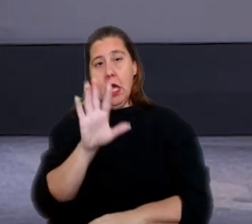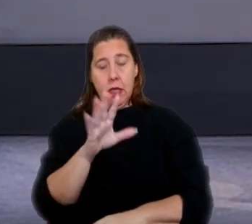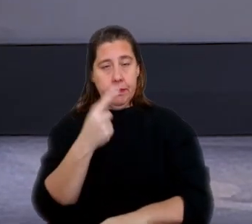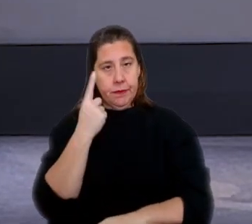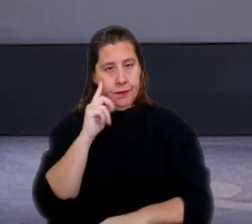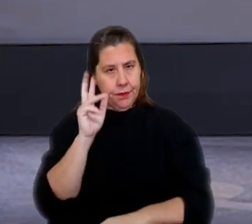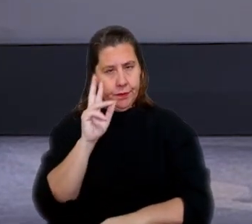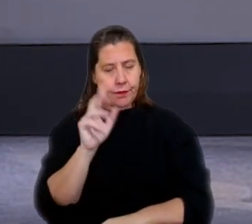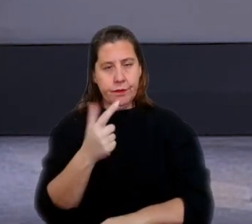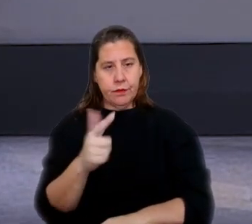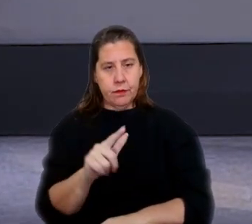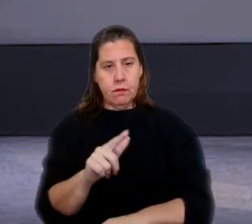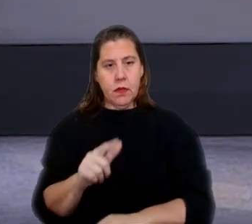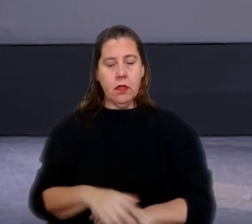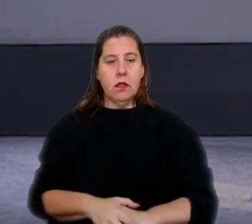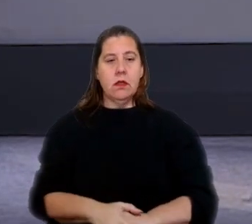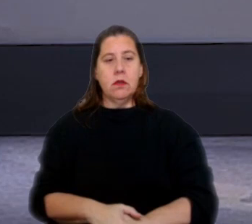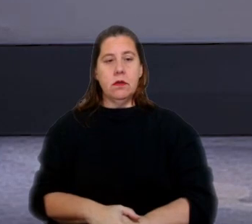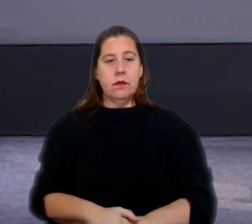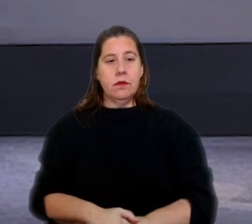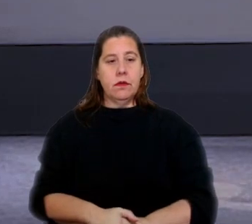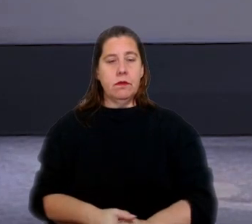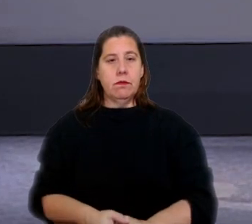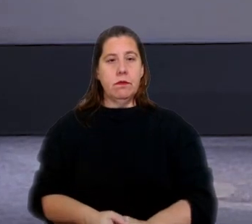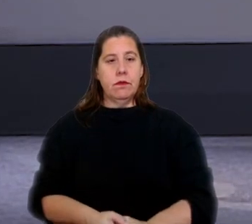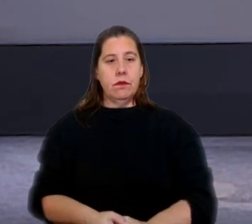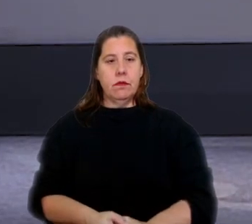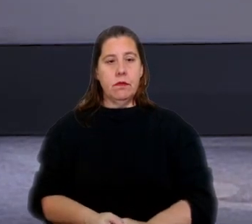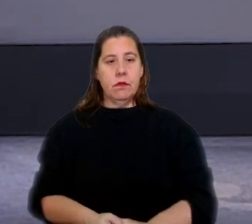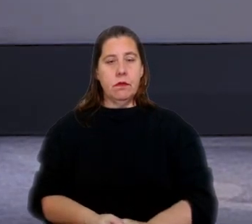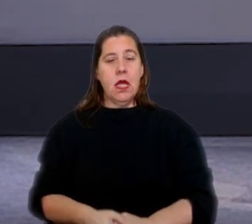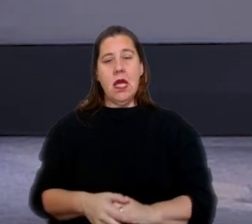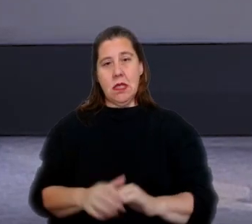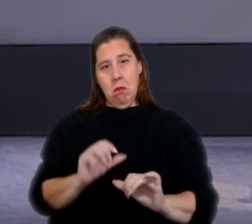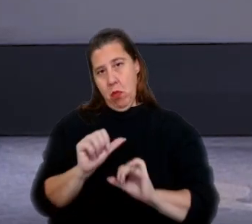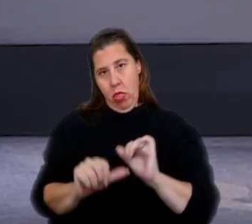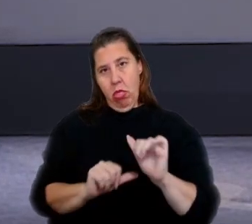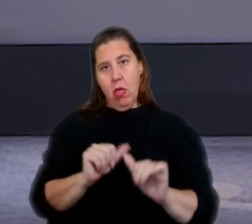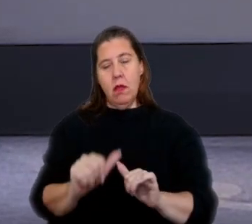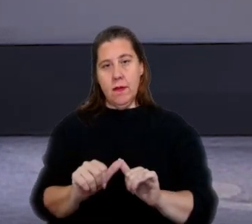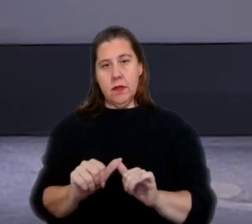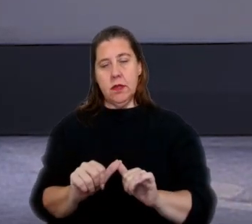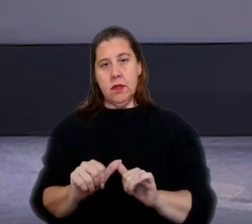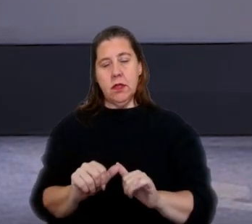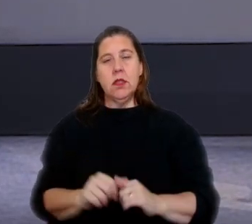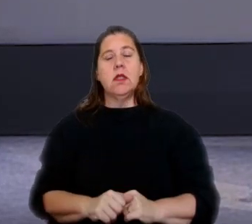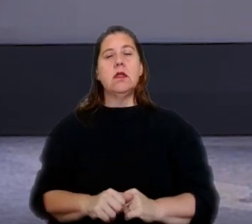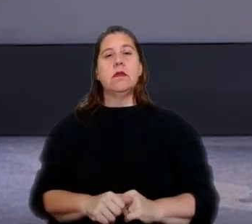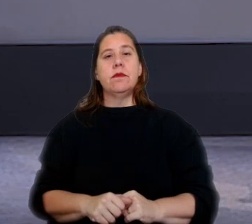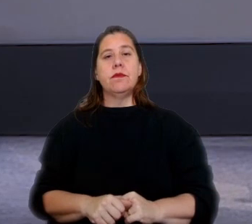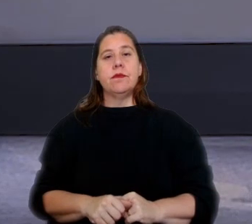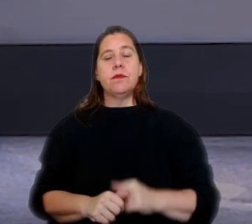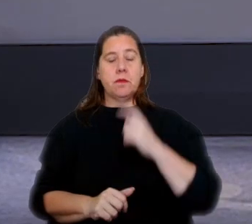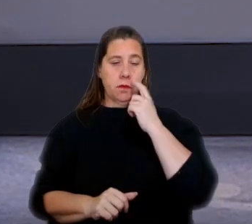só uma outra coisa, essa saída, né, de aloplástica, uma das coisas